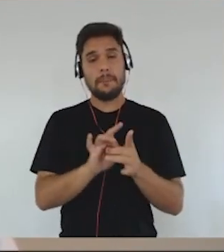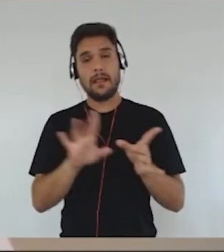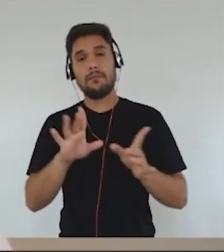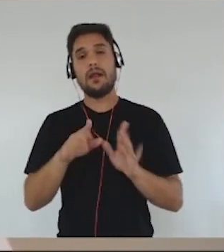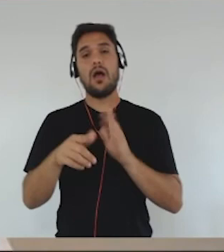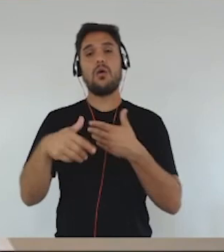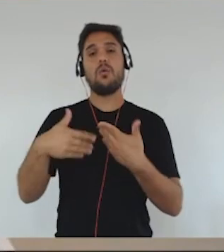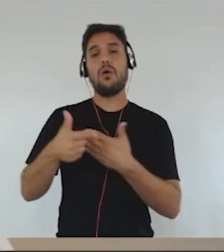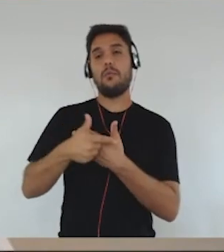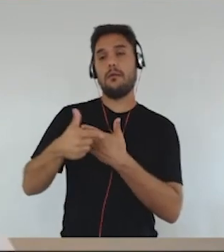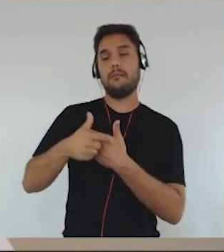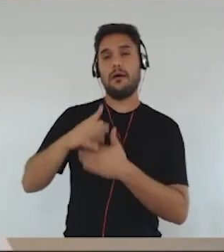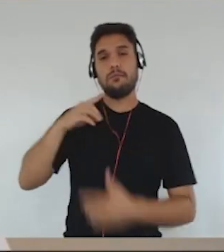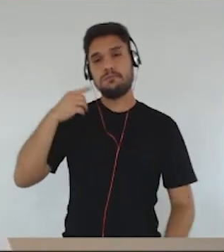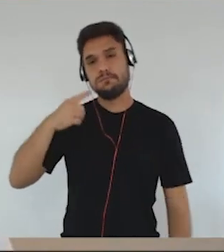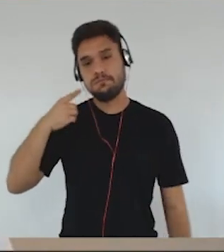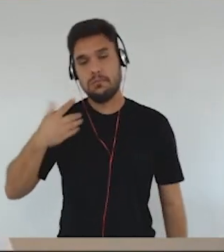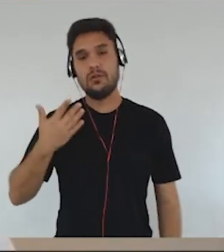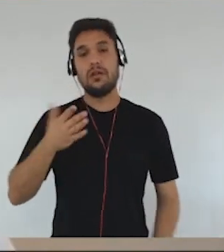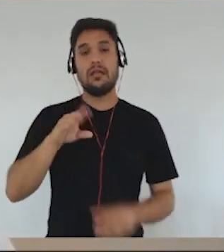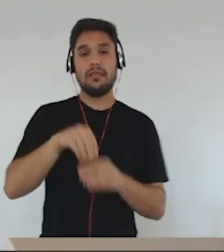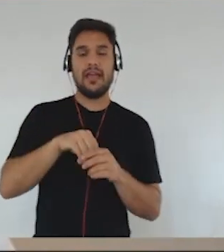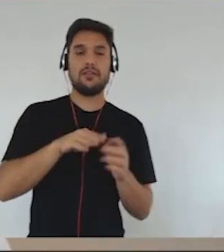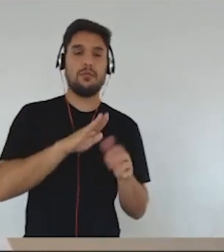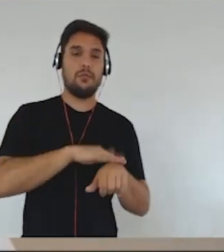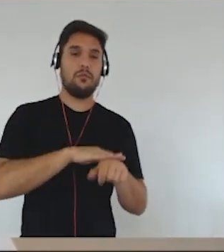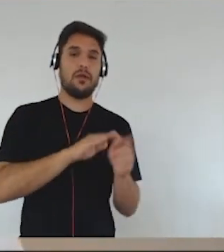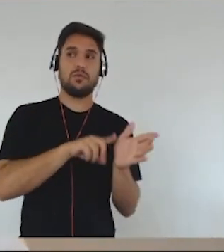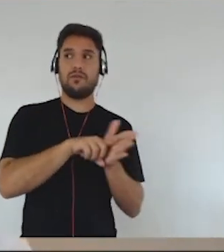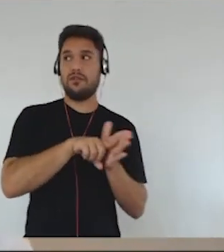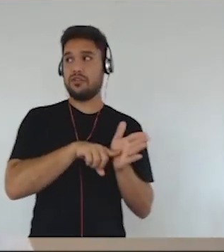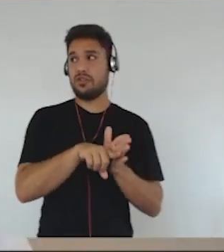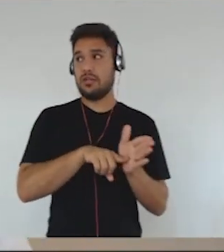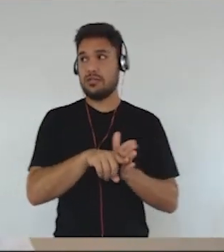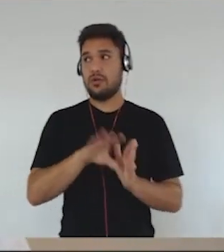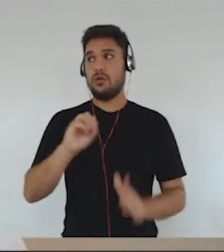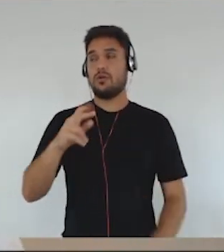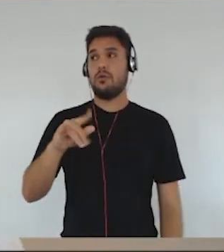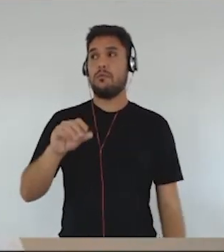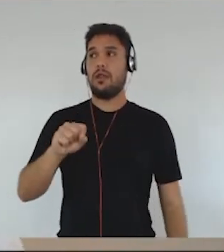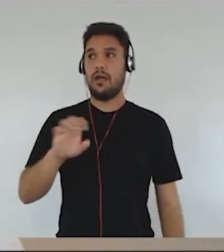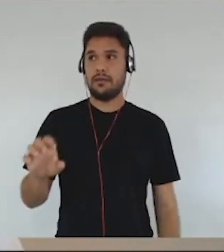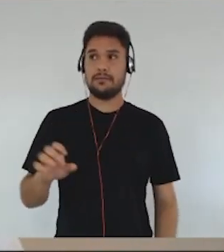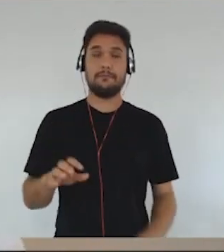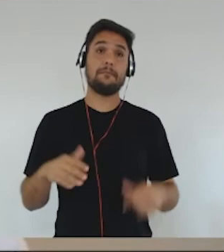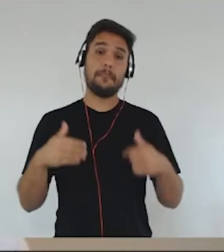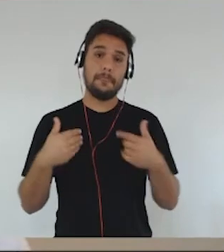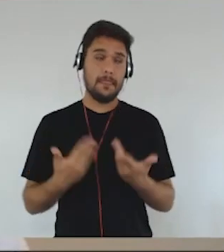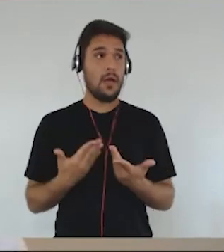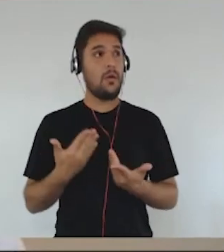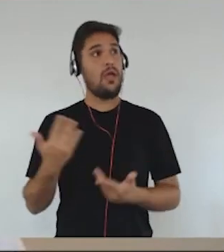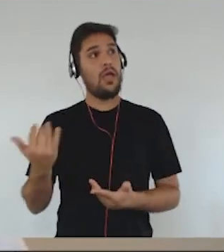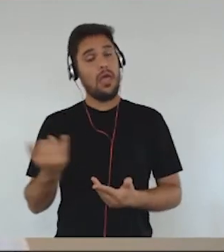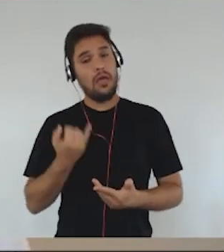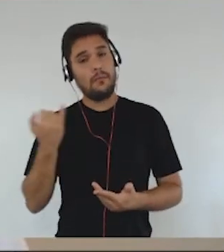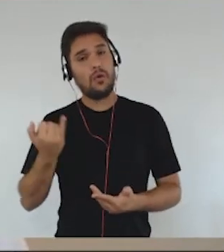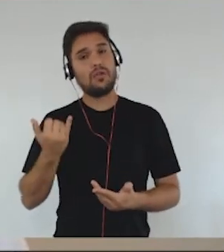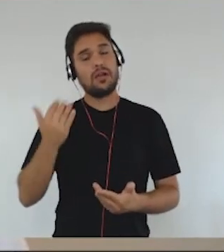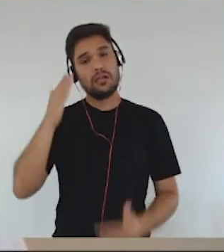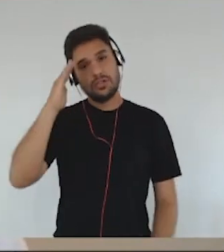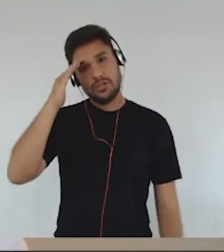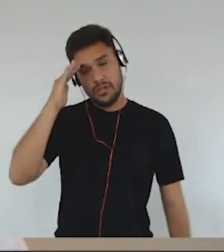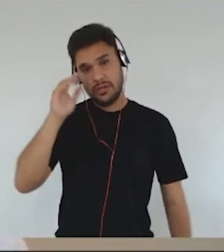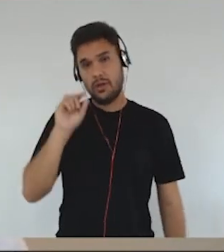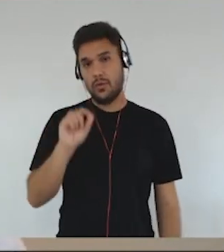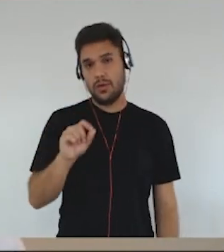papel dos advogados, sociedade de advogados, nas investigações de compliance. Então, acho que é importante a gente entender que,